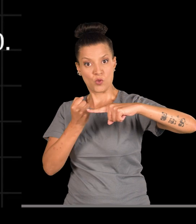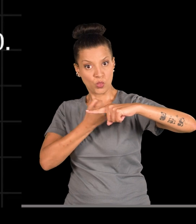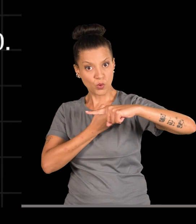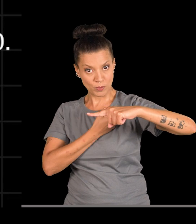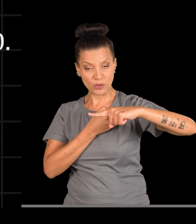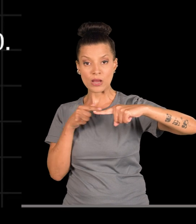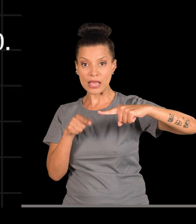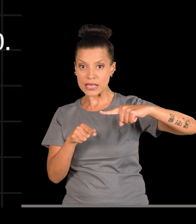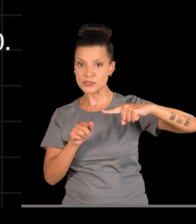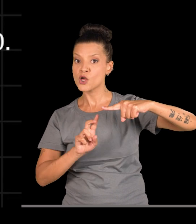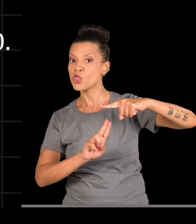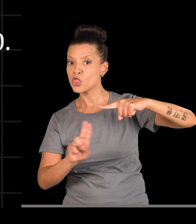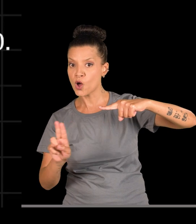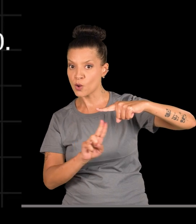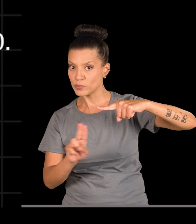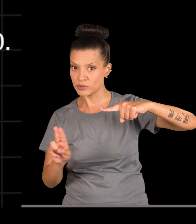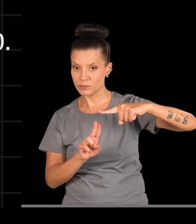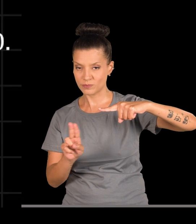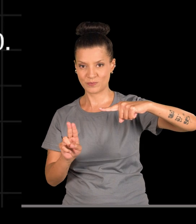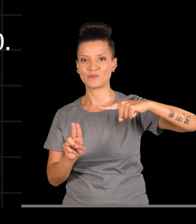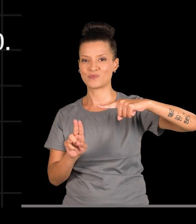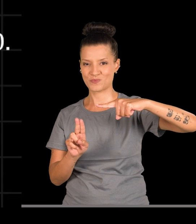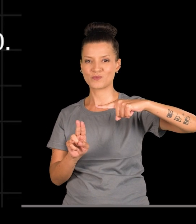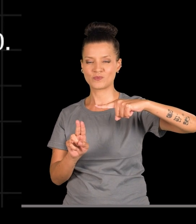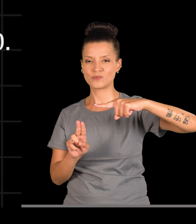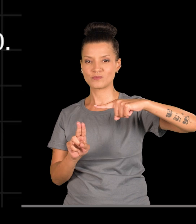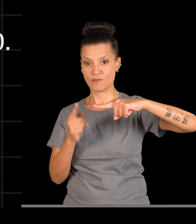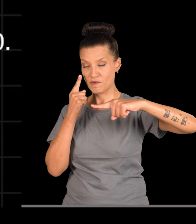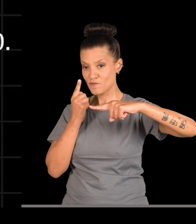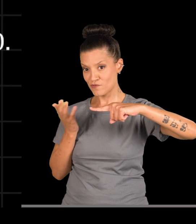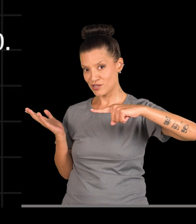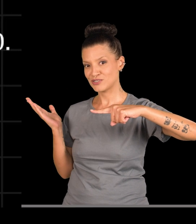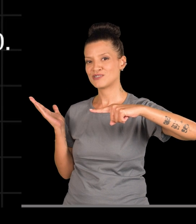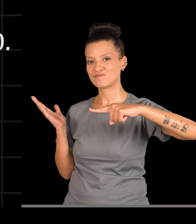um outro número que é chamado de denominador.